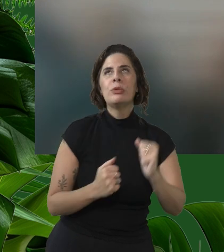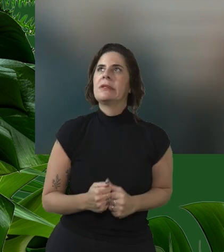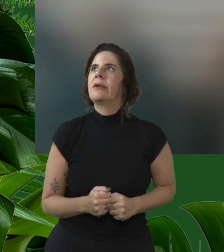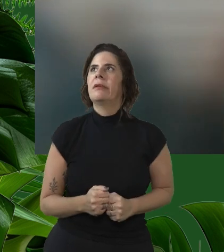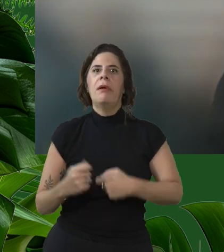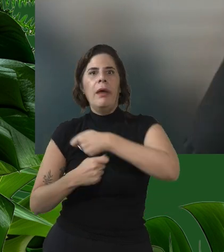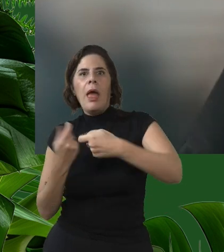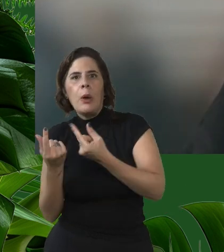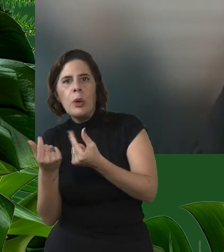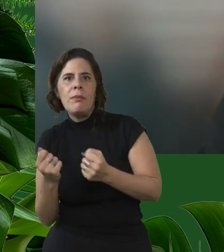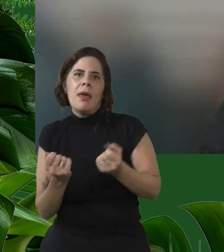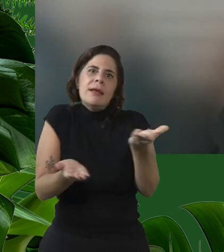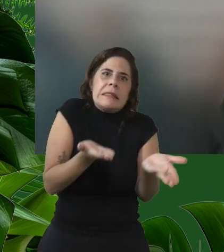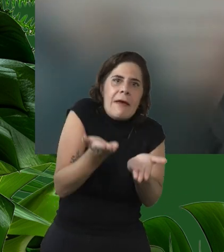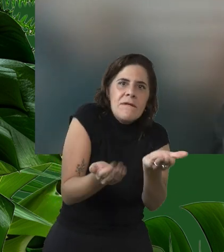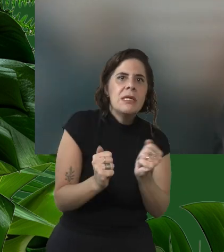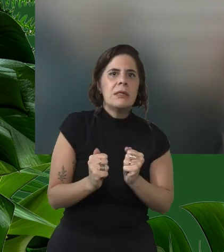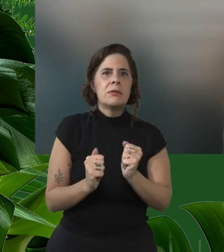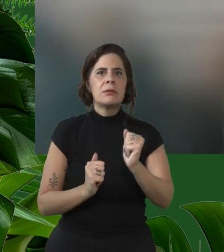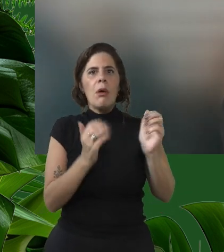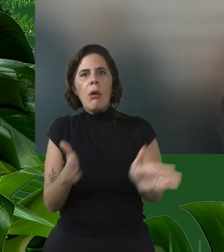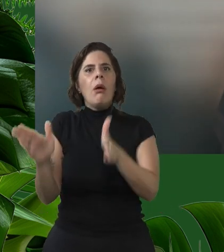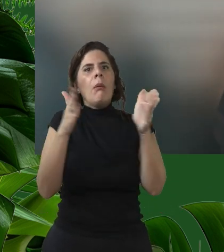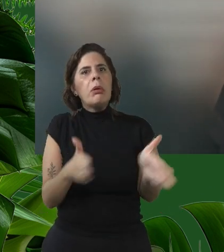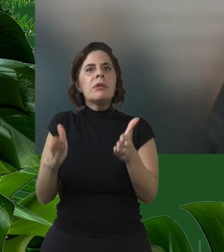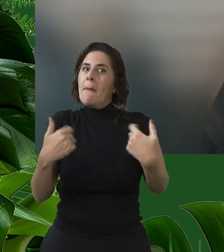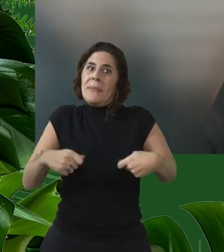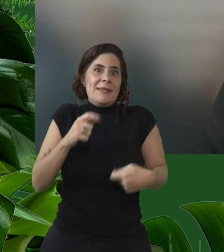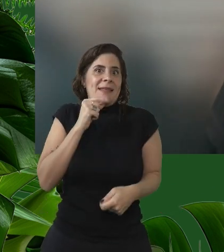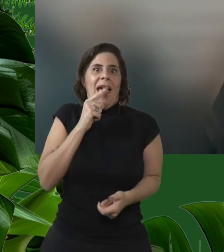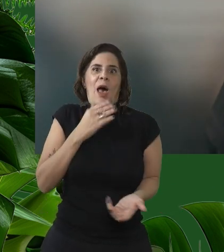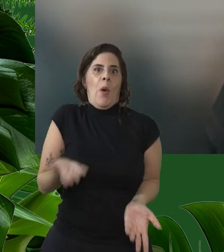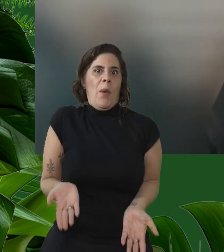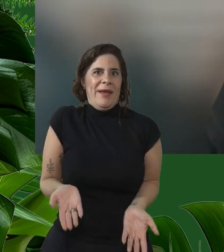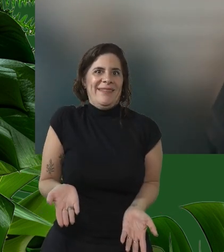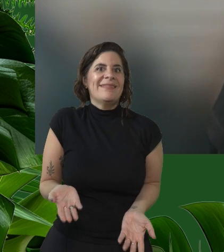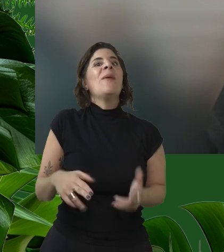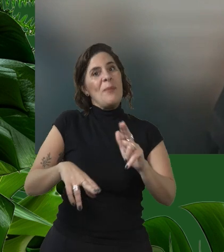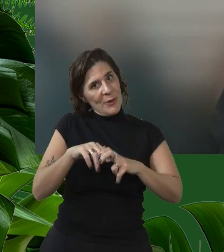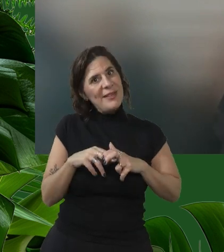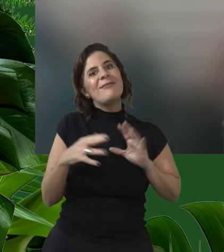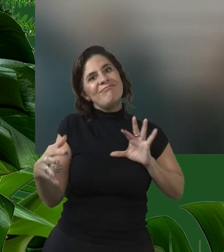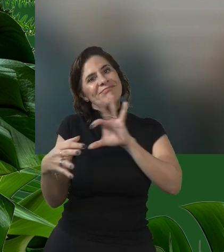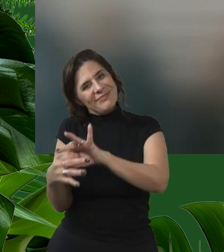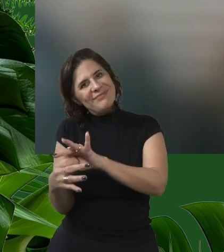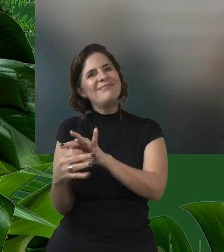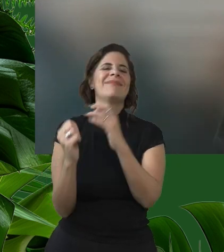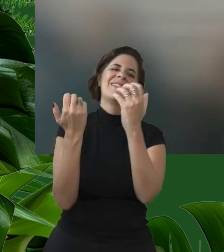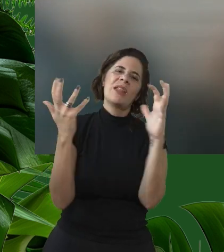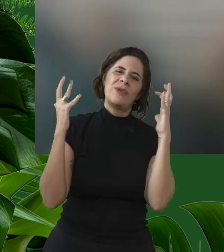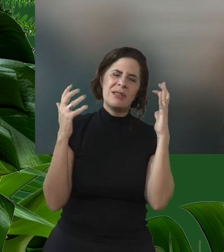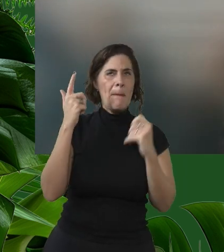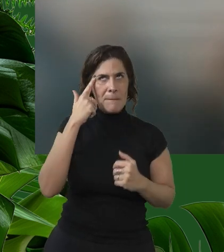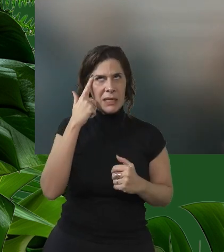de serviços, setor produtivo, depende de água, então diretamente é uma relação com natureza. Então, quando a gente fala em conservar a